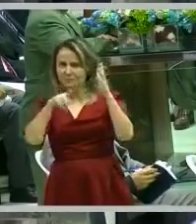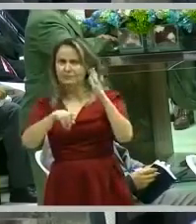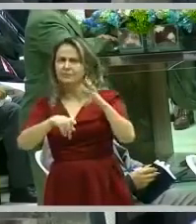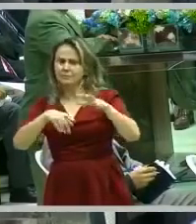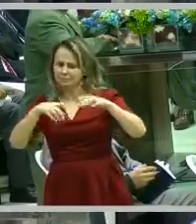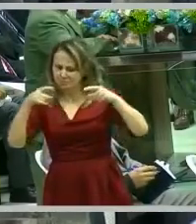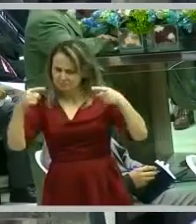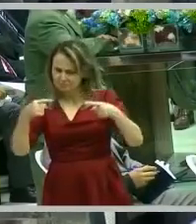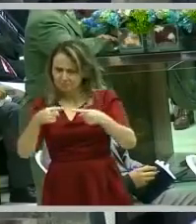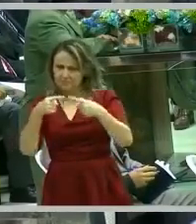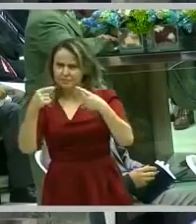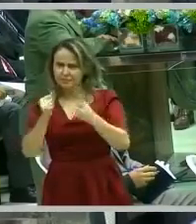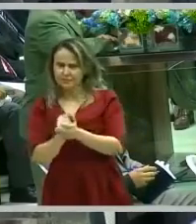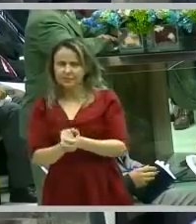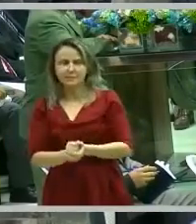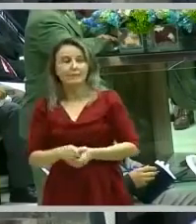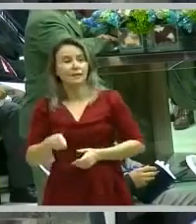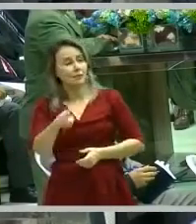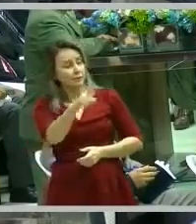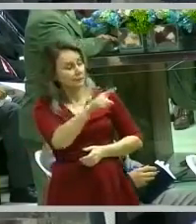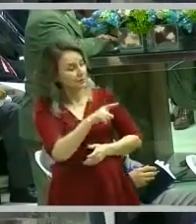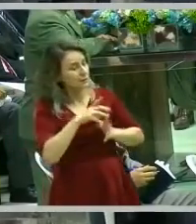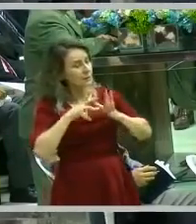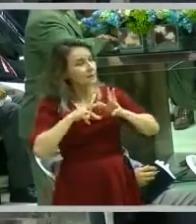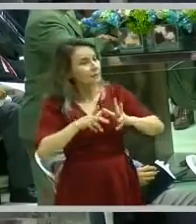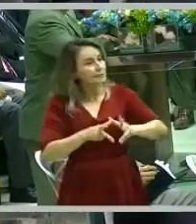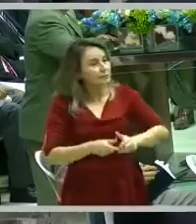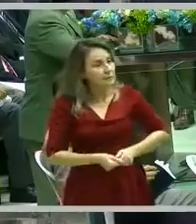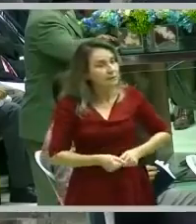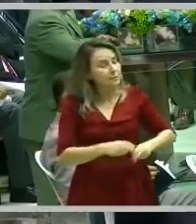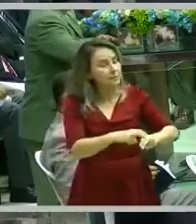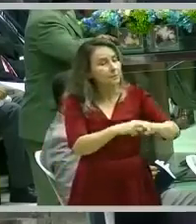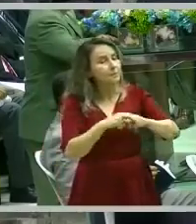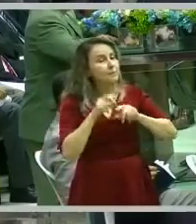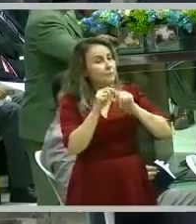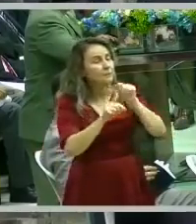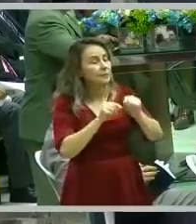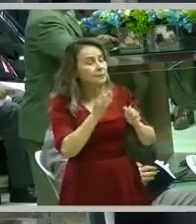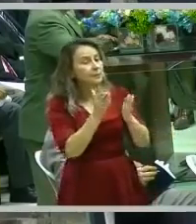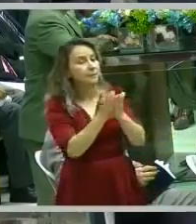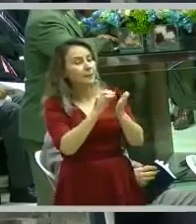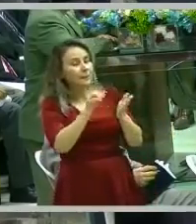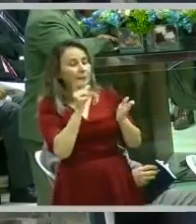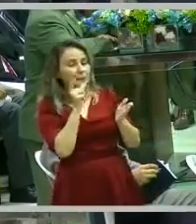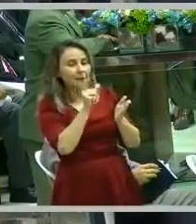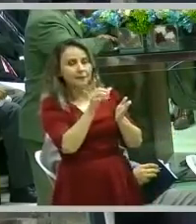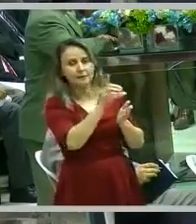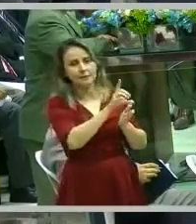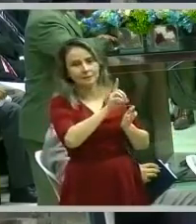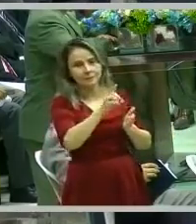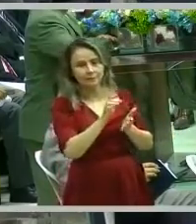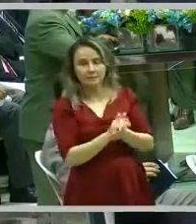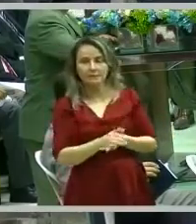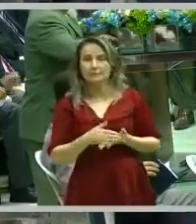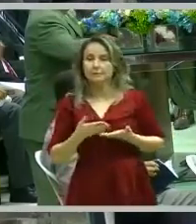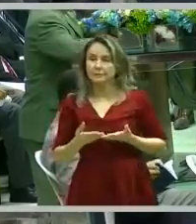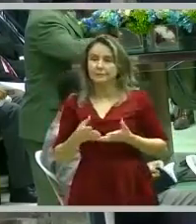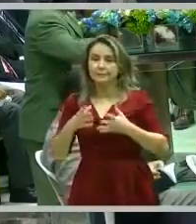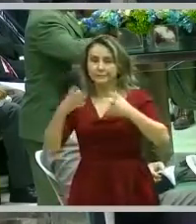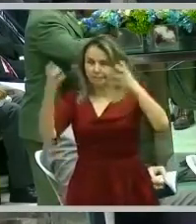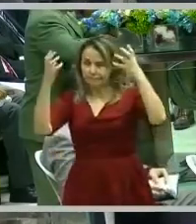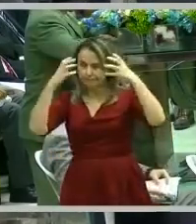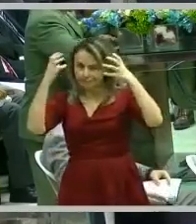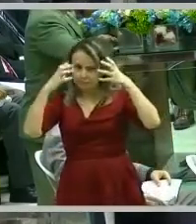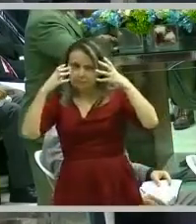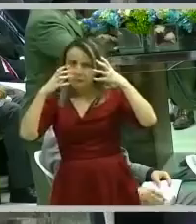viu? Glória a Deus. Vós já estáis limpos pelo quê, meus amados irmãos? Pela palavra. Então, aquela lavagem